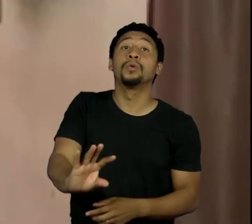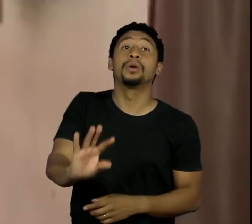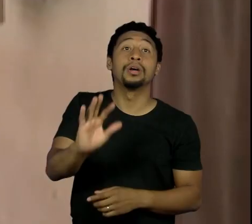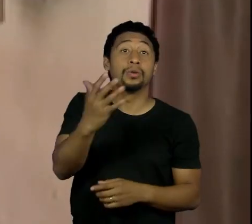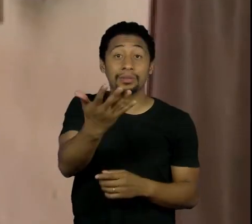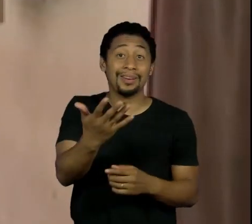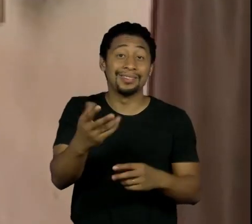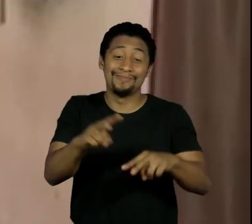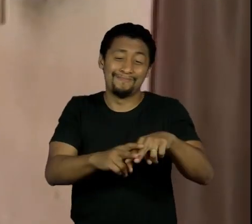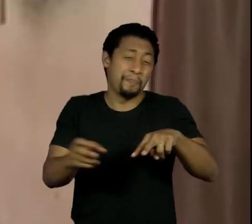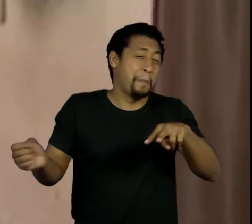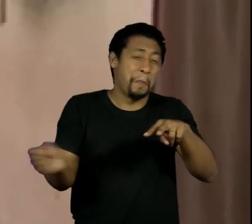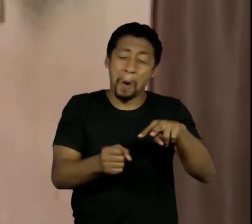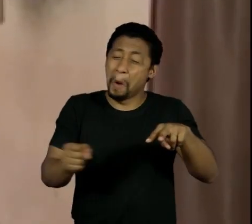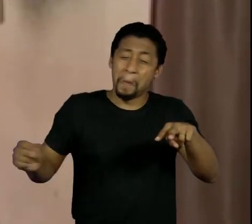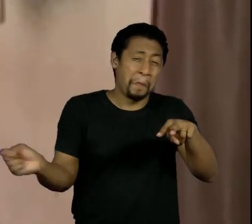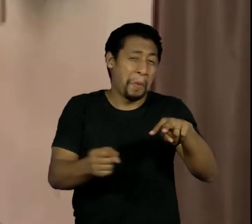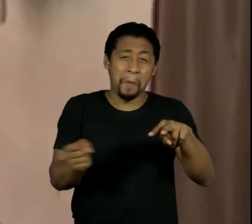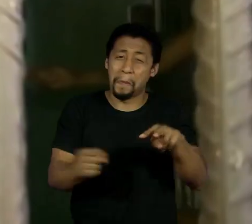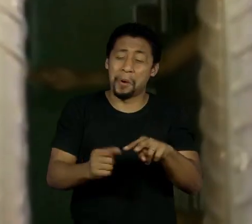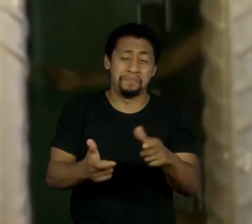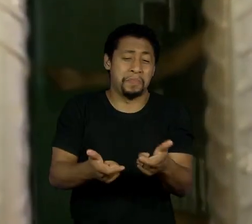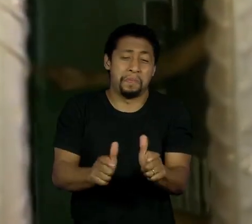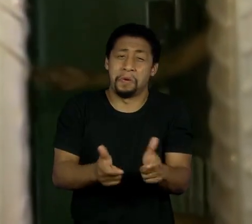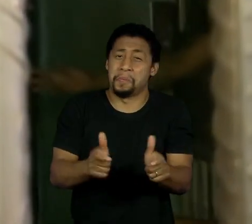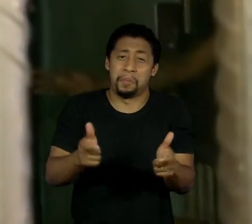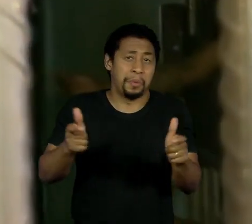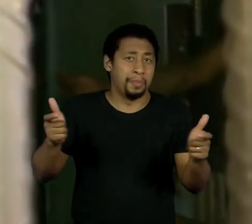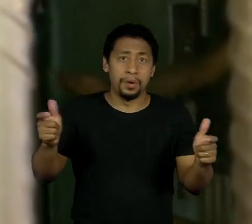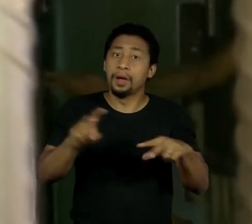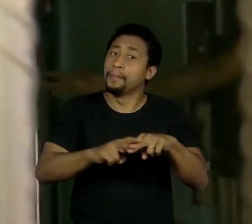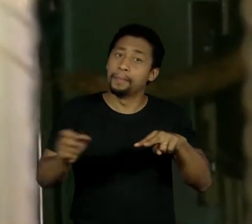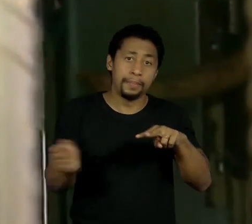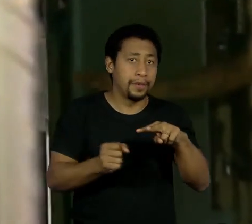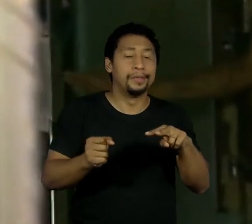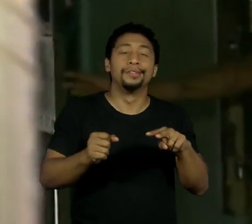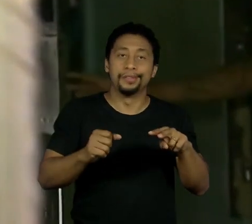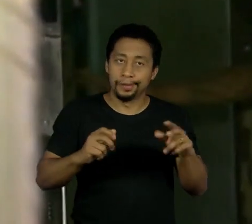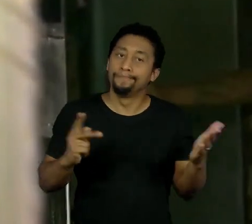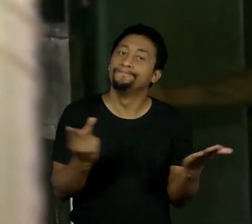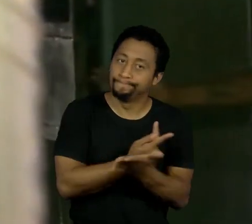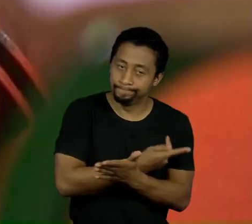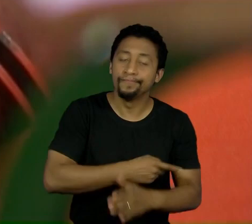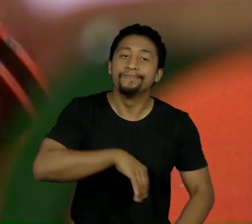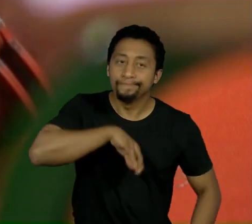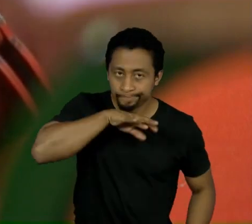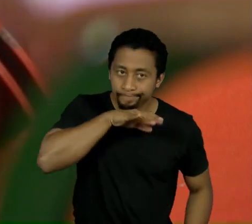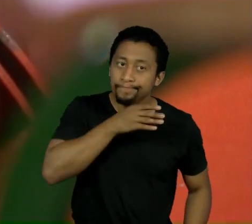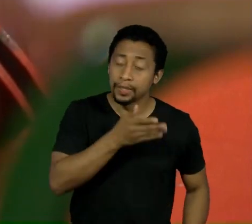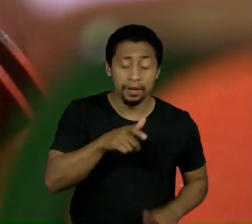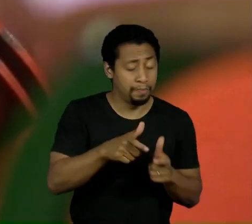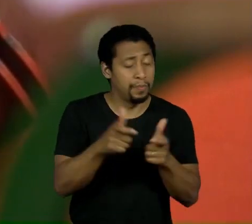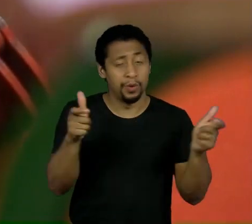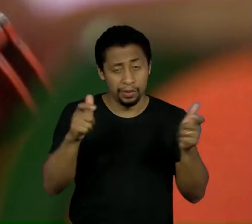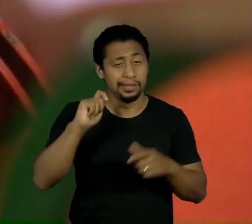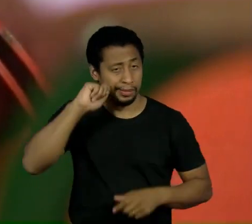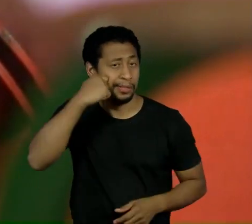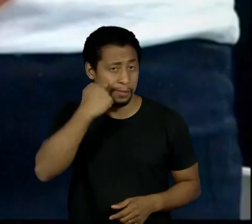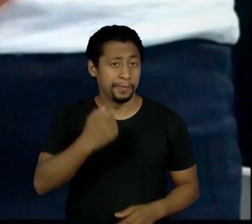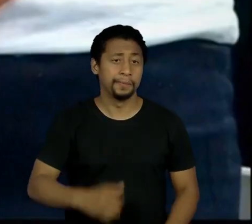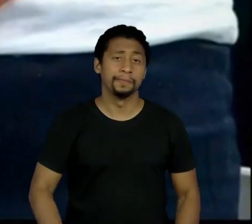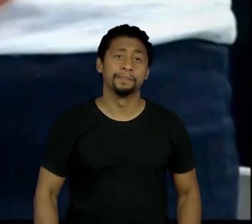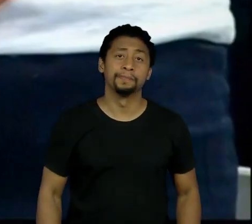de encarceramento em massa. O Brasil prende muitas pessoas, e prende muito e prende mal. E a grande maioria dessas pessoas são pessoas negras.